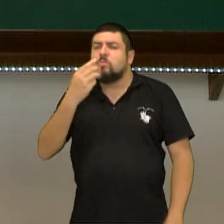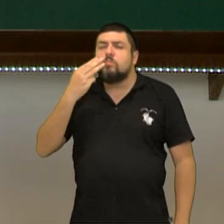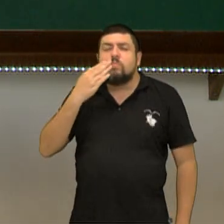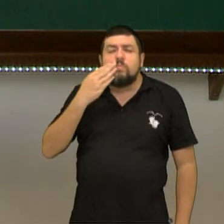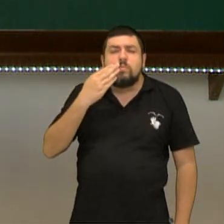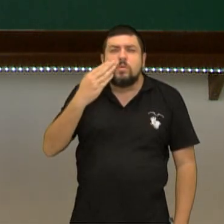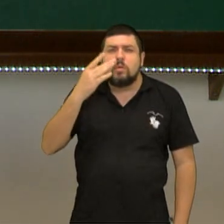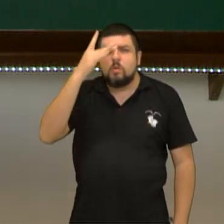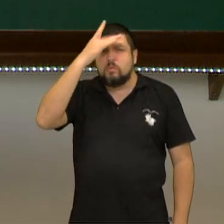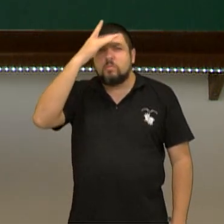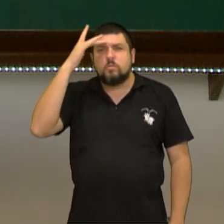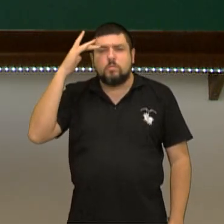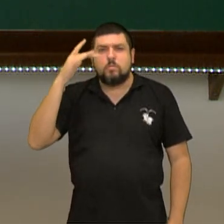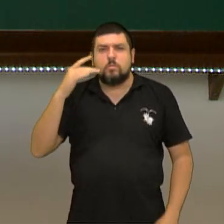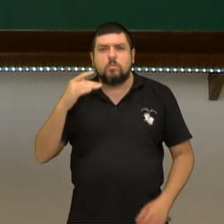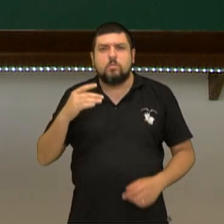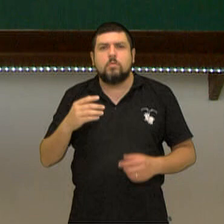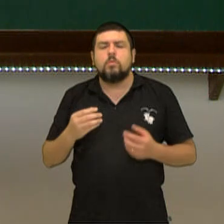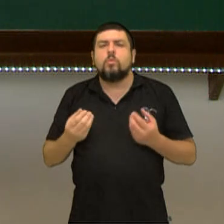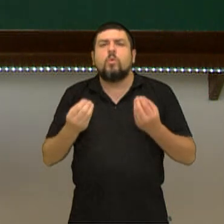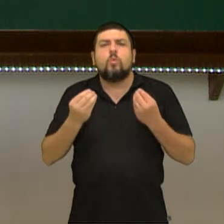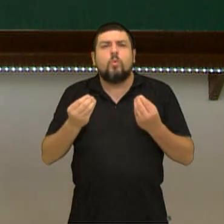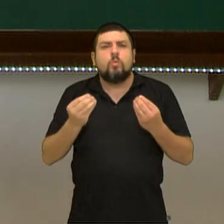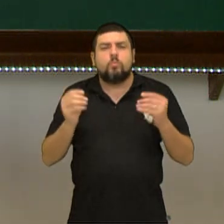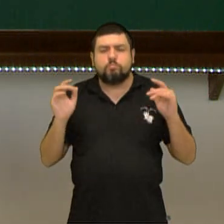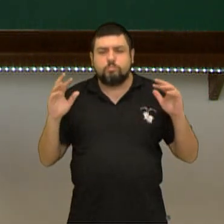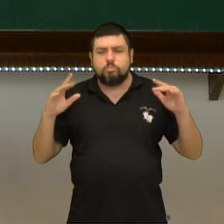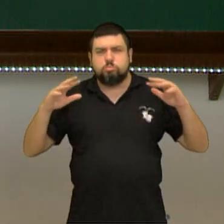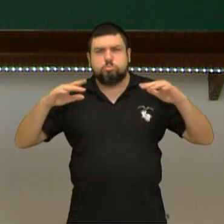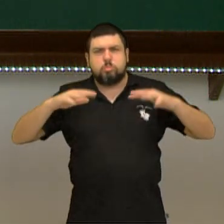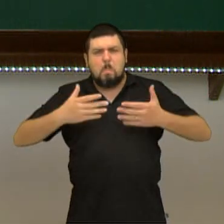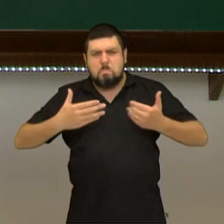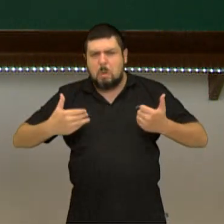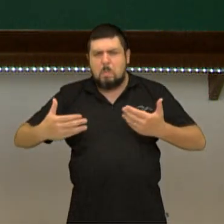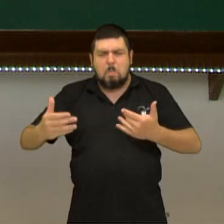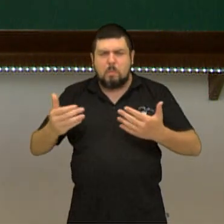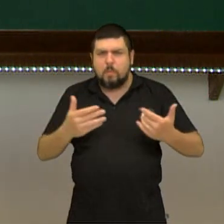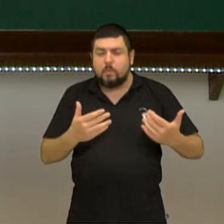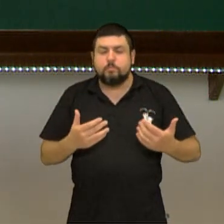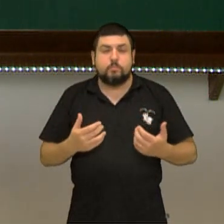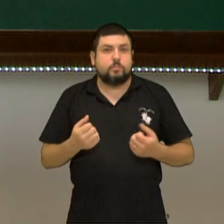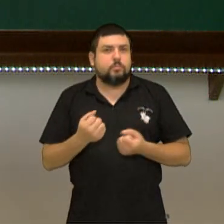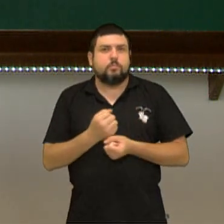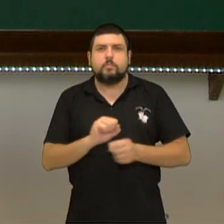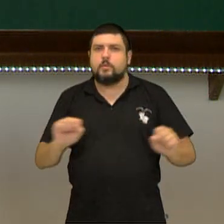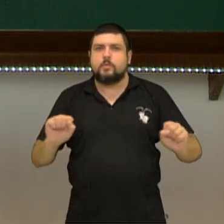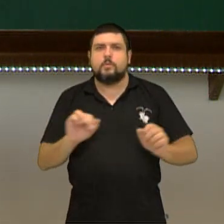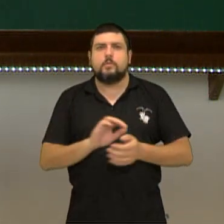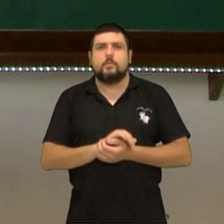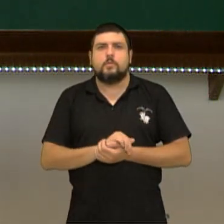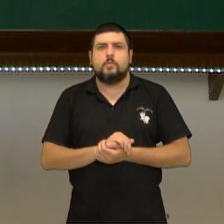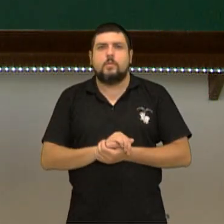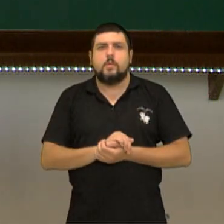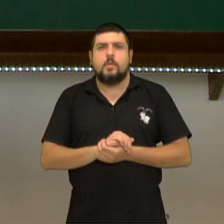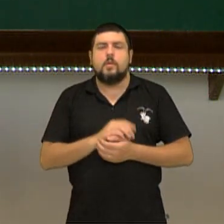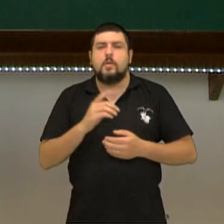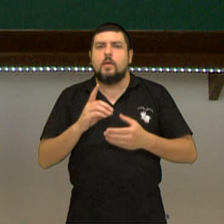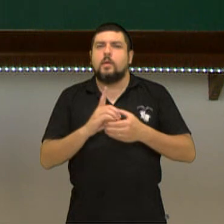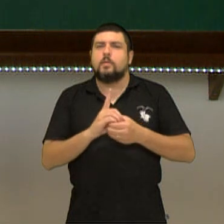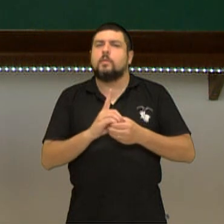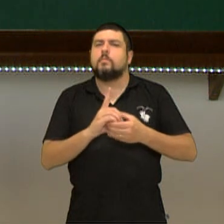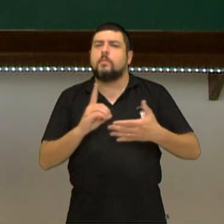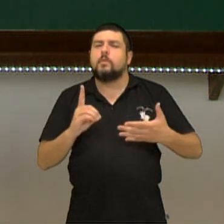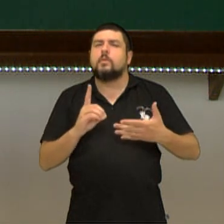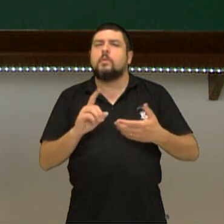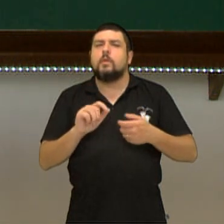vai conseguir tornar essa questão de participação? Aí, de fato, a democracia ela começa a ser representativa,